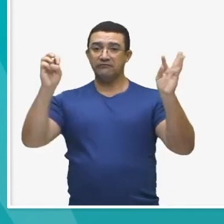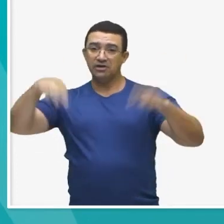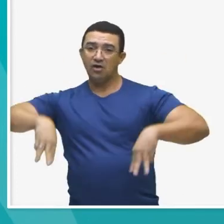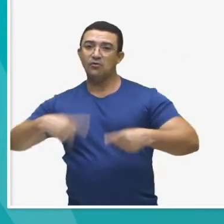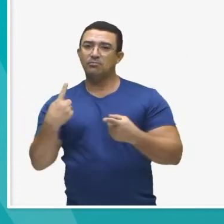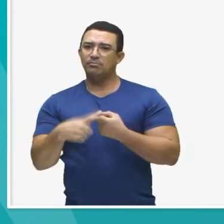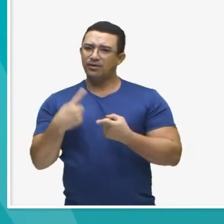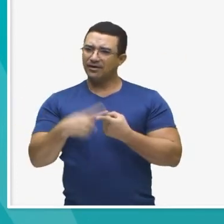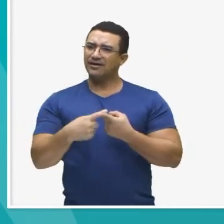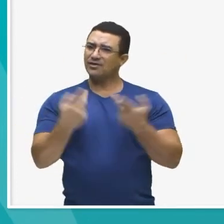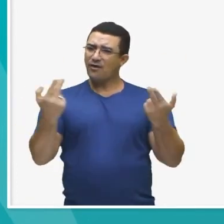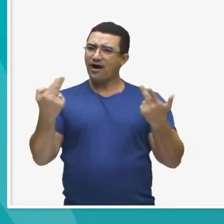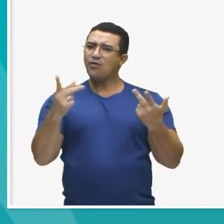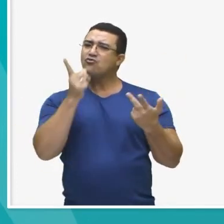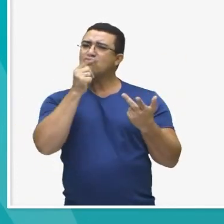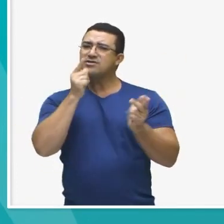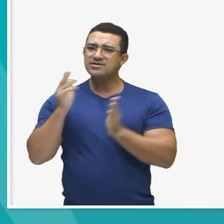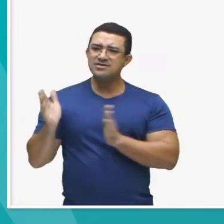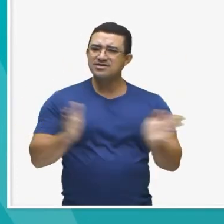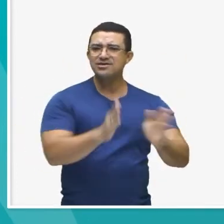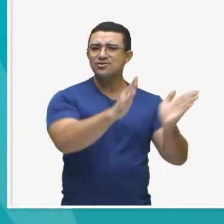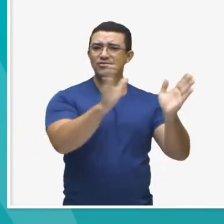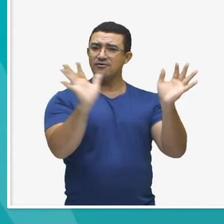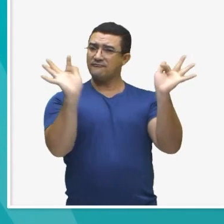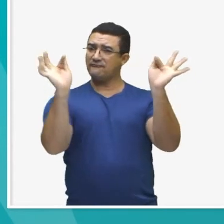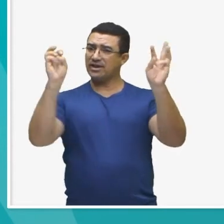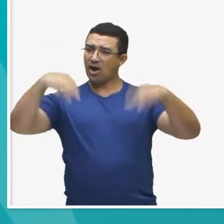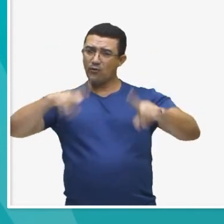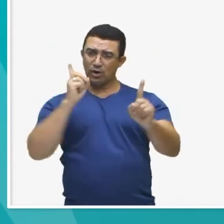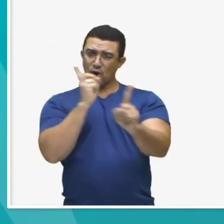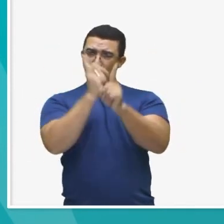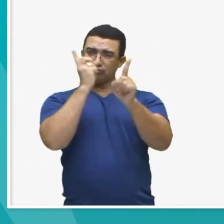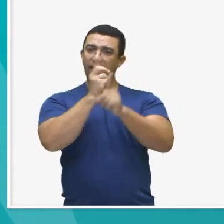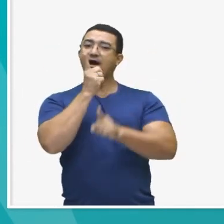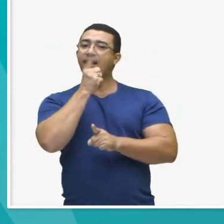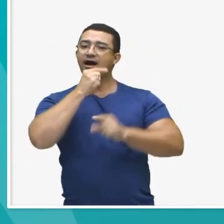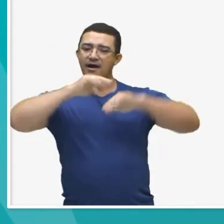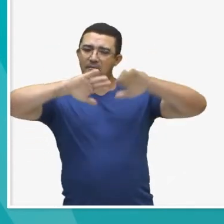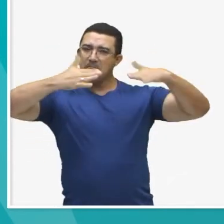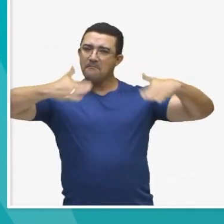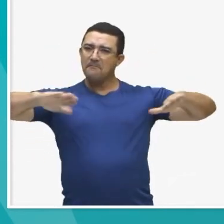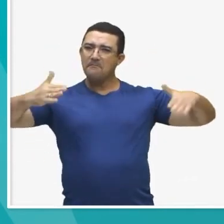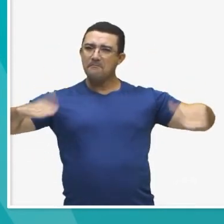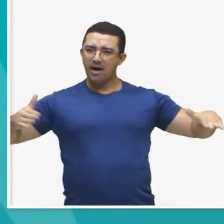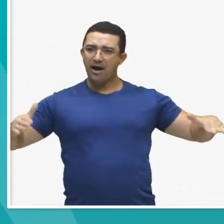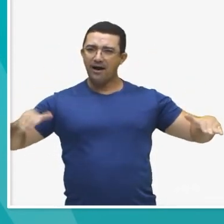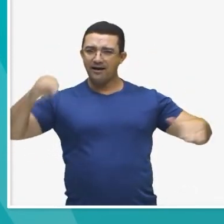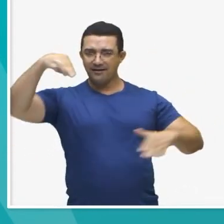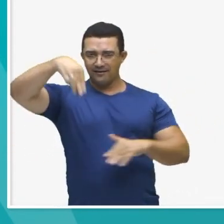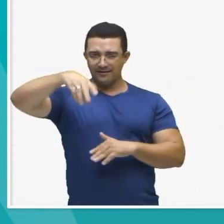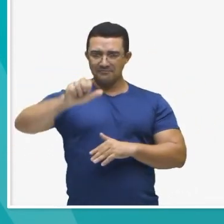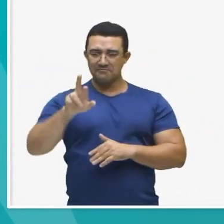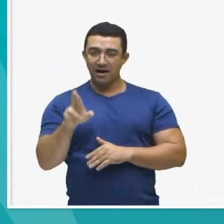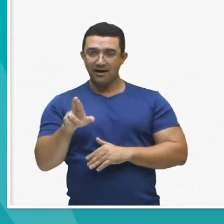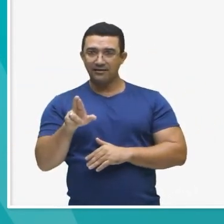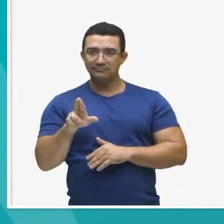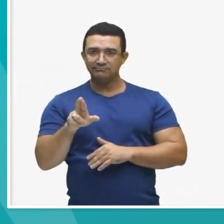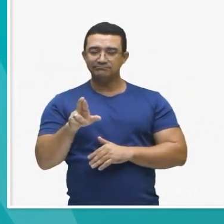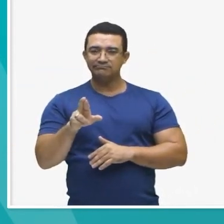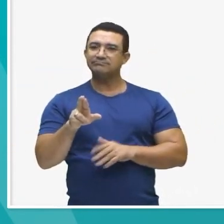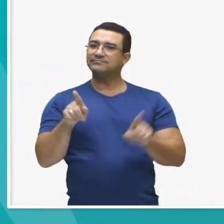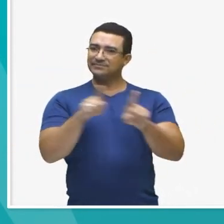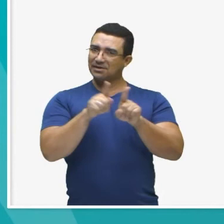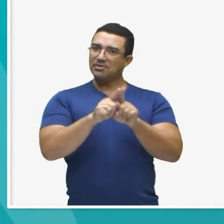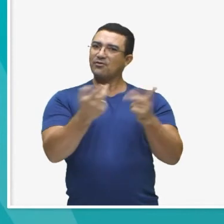como o rio que vai terminar, o rio que vai morrer, vamos dizer assim, morrer no mar, ele vai findar a sua viagem,